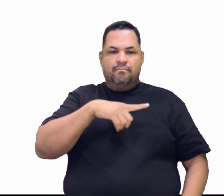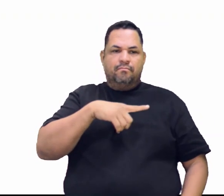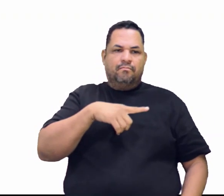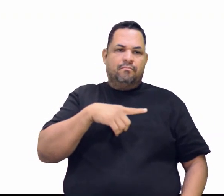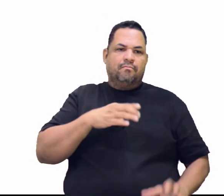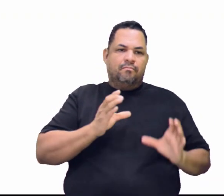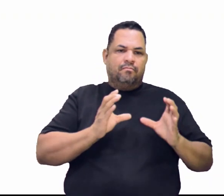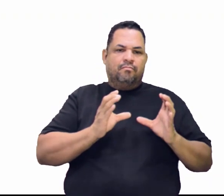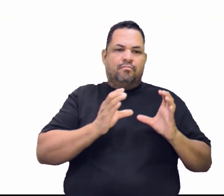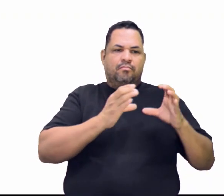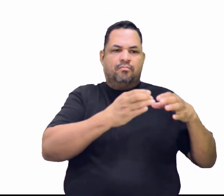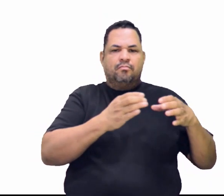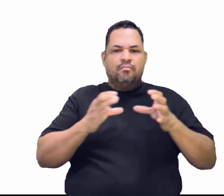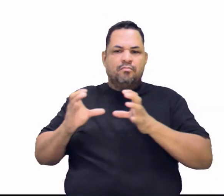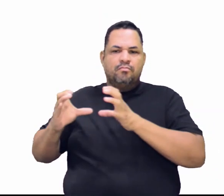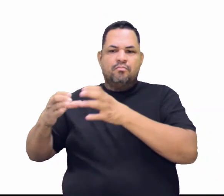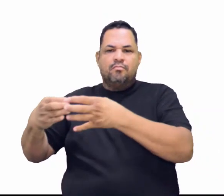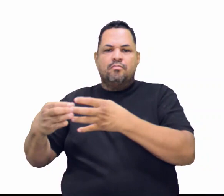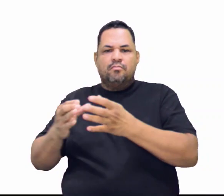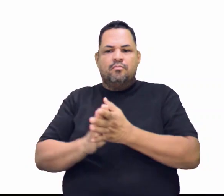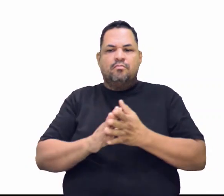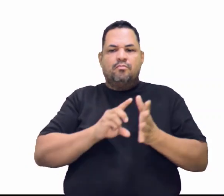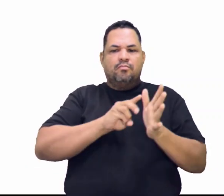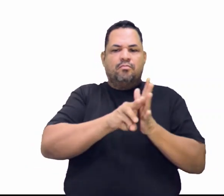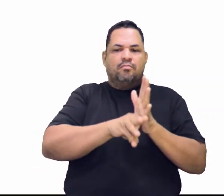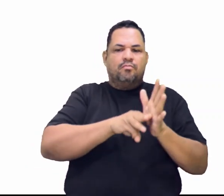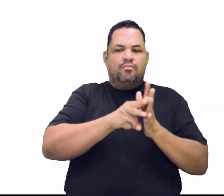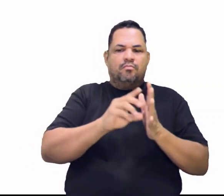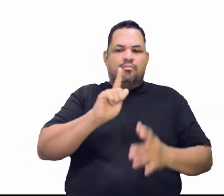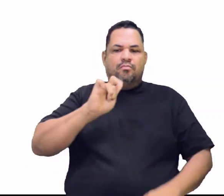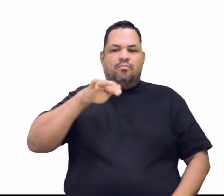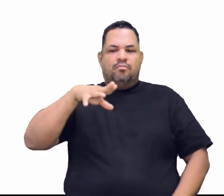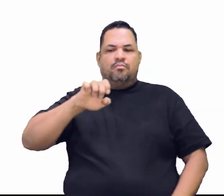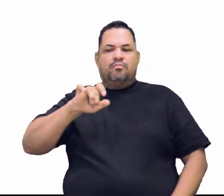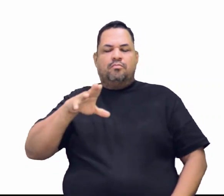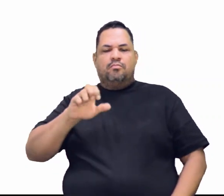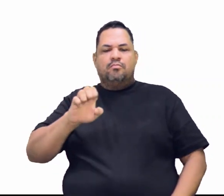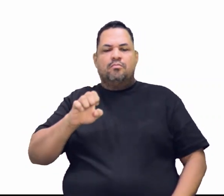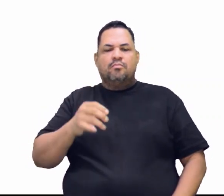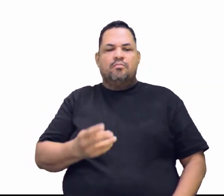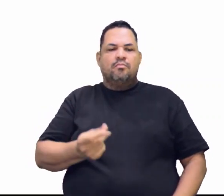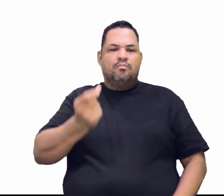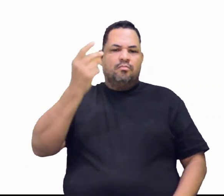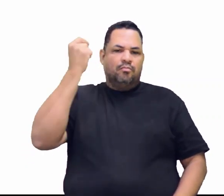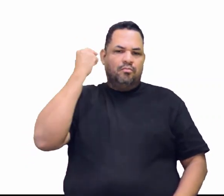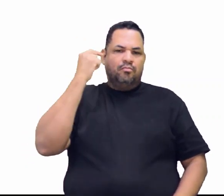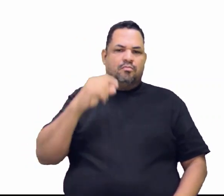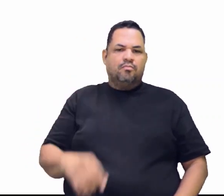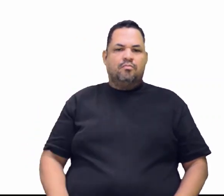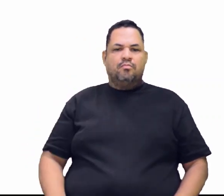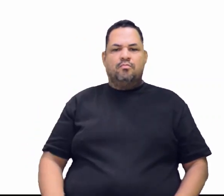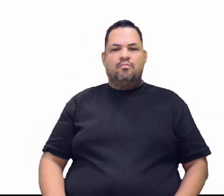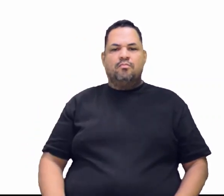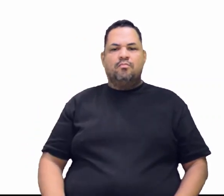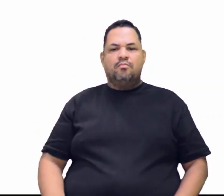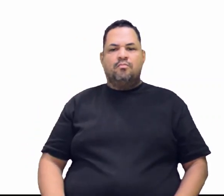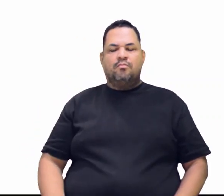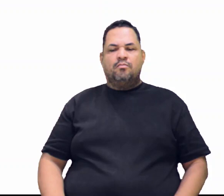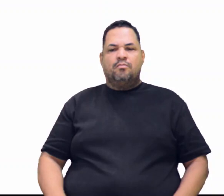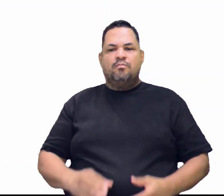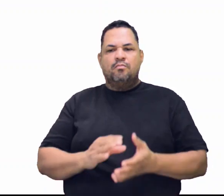indígenas no Guaporé e também no Madeira. Os antigos eram